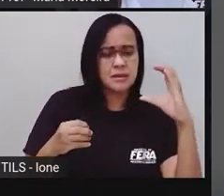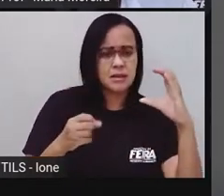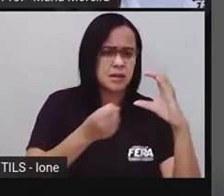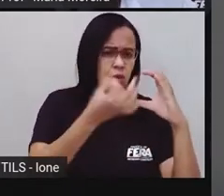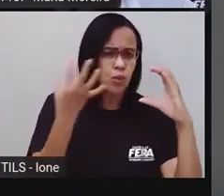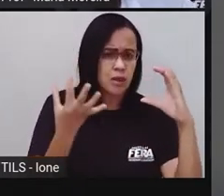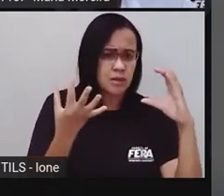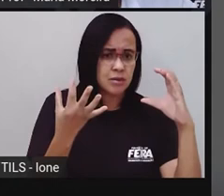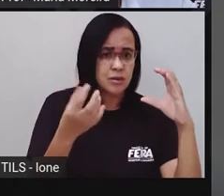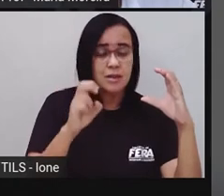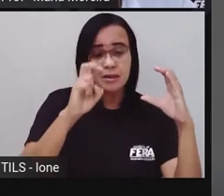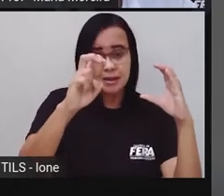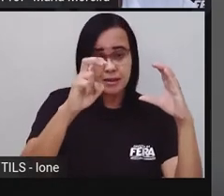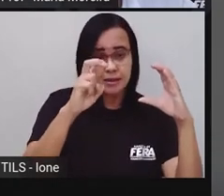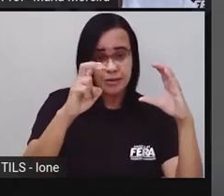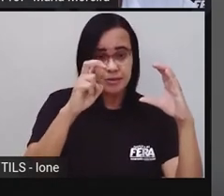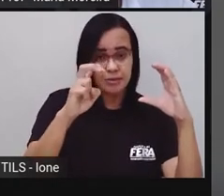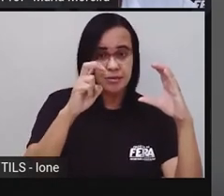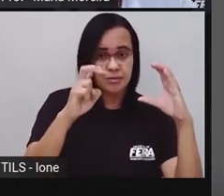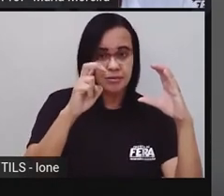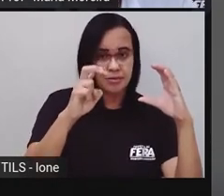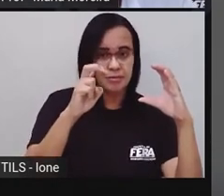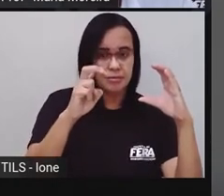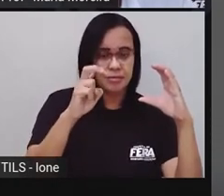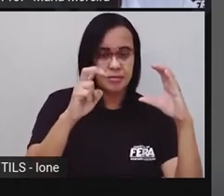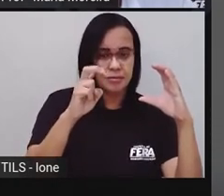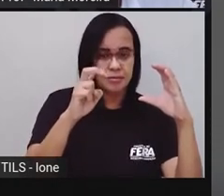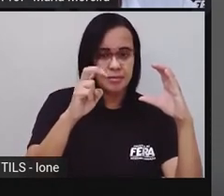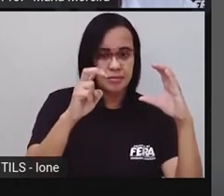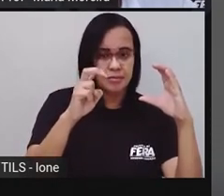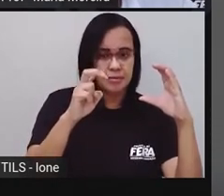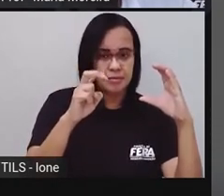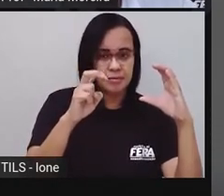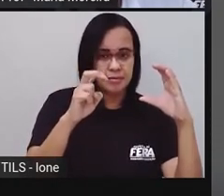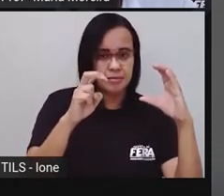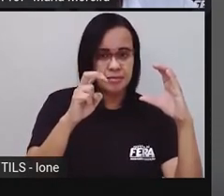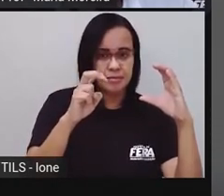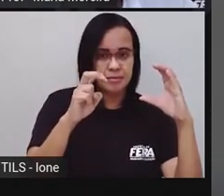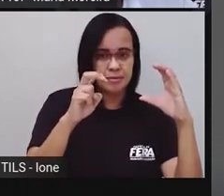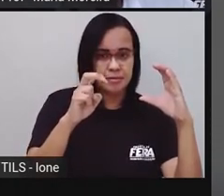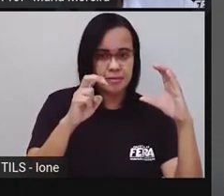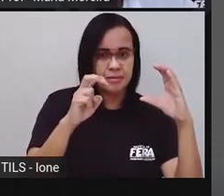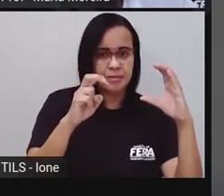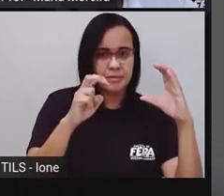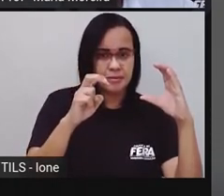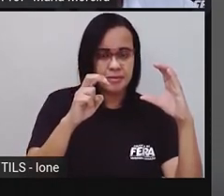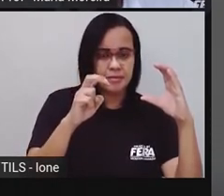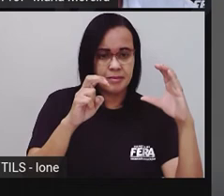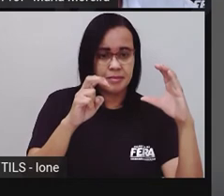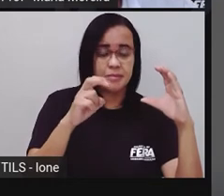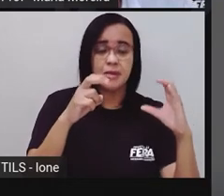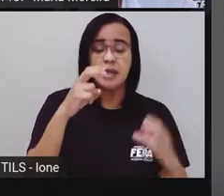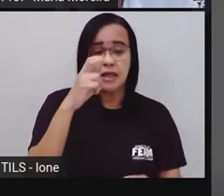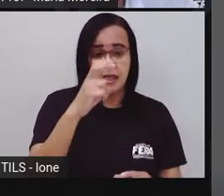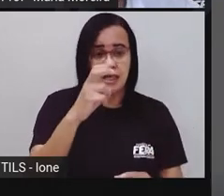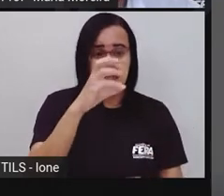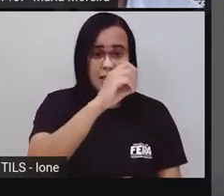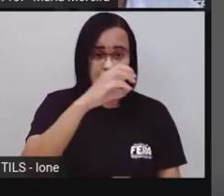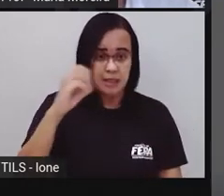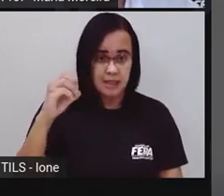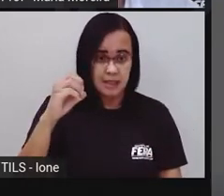quando ó cinco O que quer dizer que eu tenho que quinta só